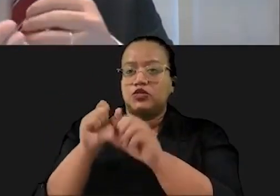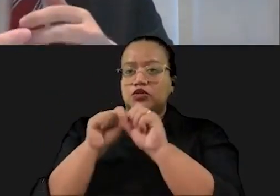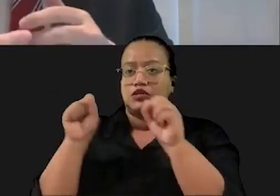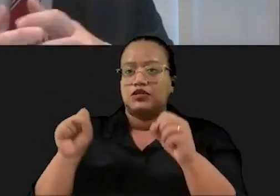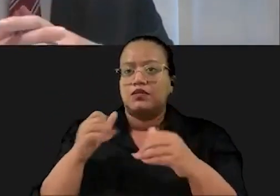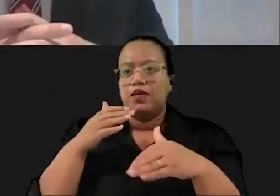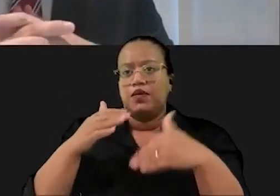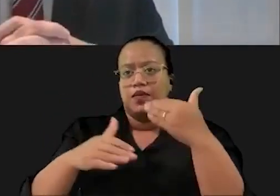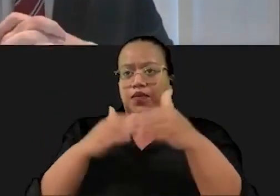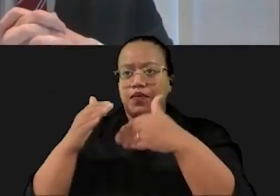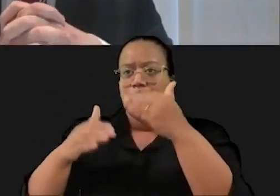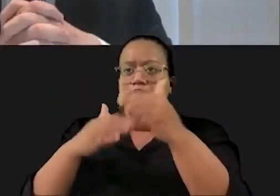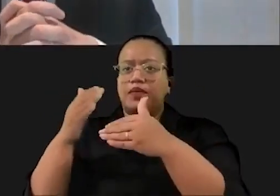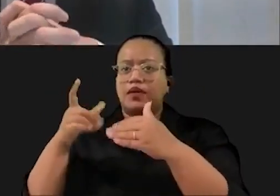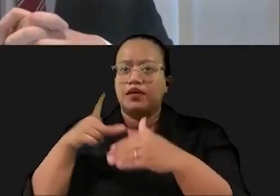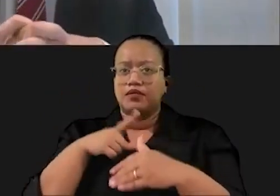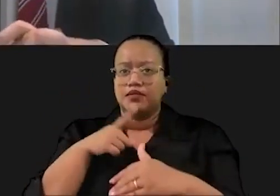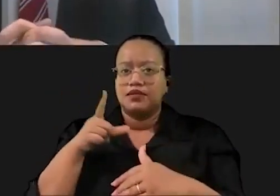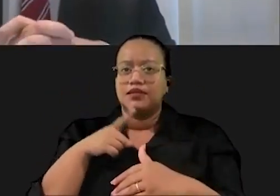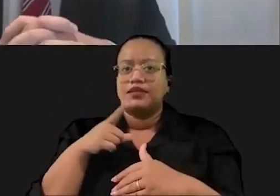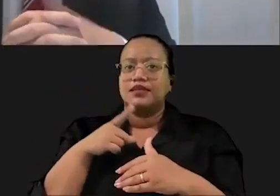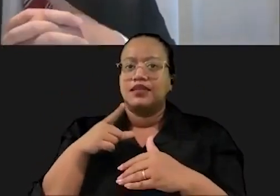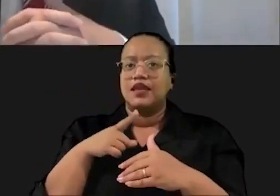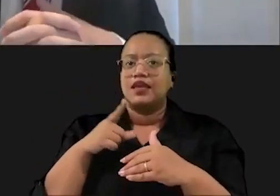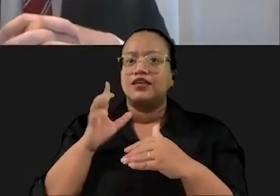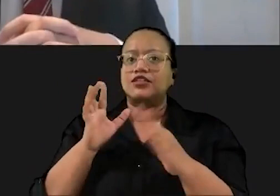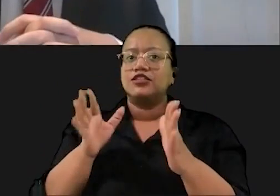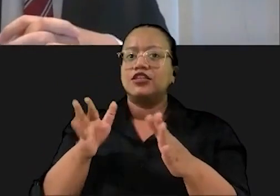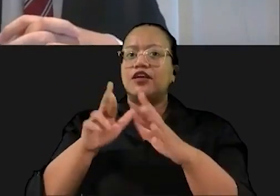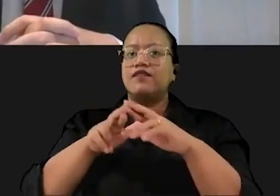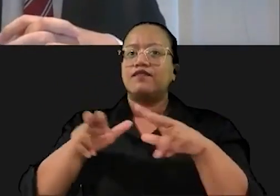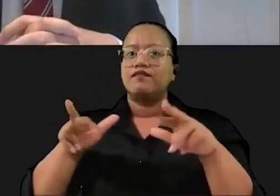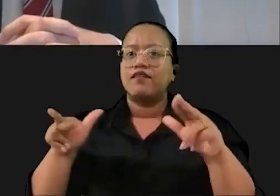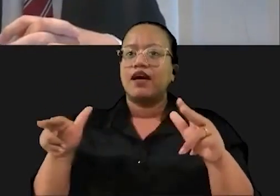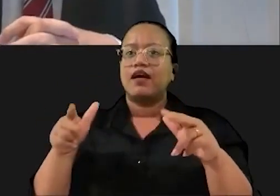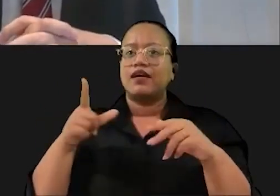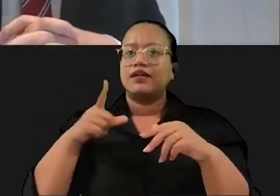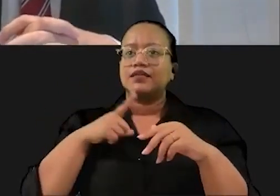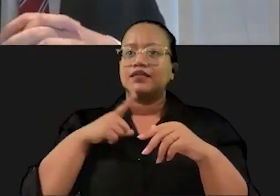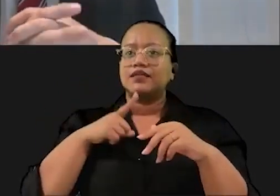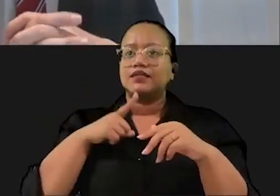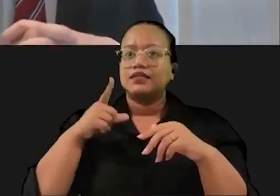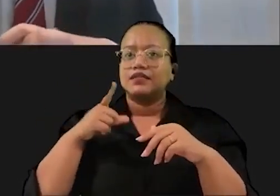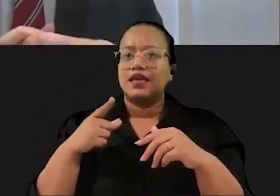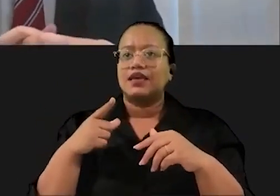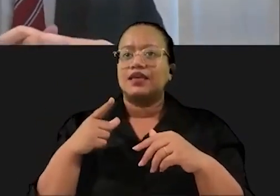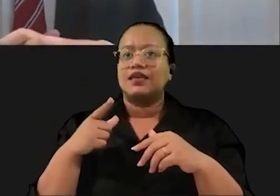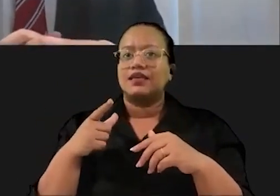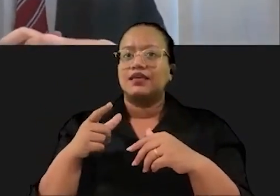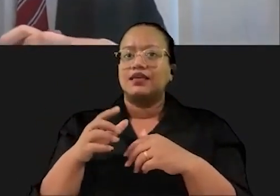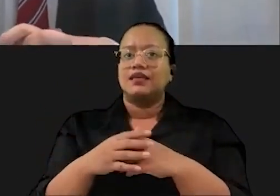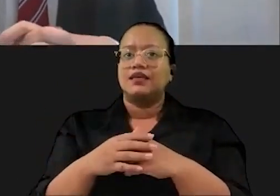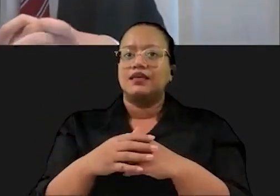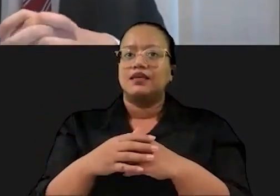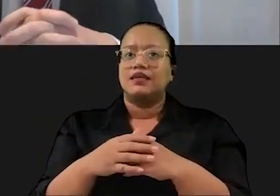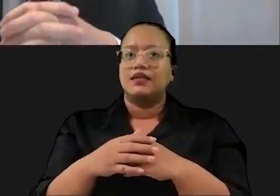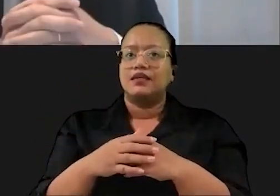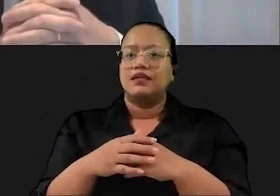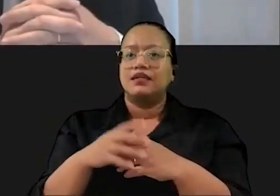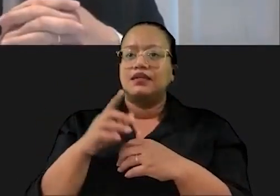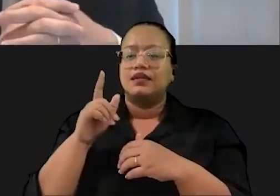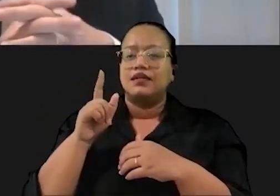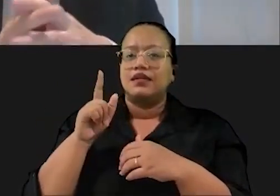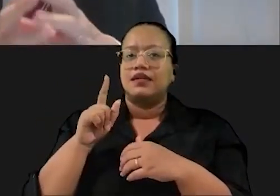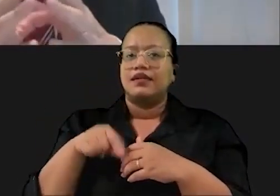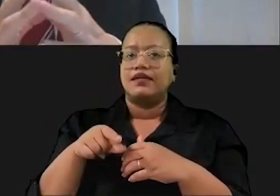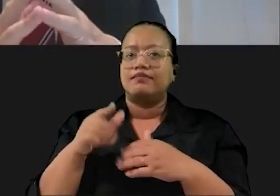várias ferramentas, né, inclusive de automação, que foram perdidas por ocasião da migração.